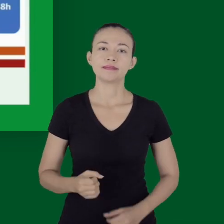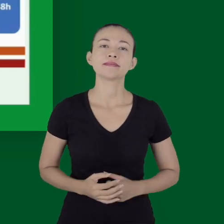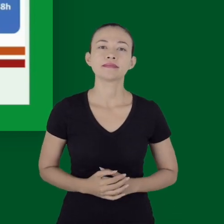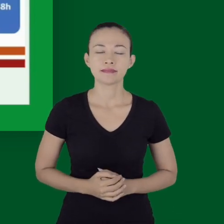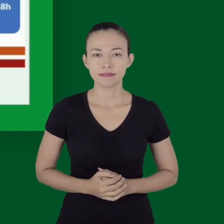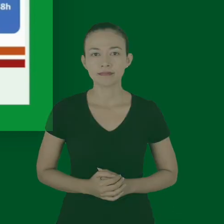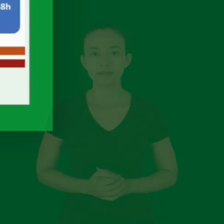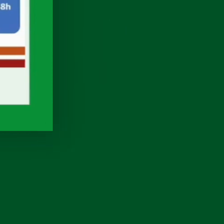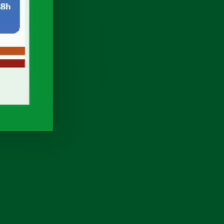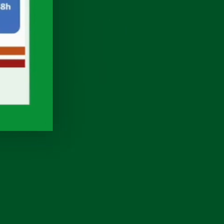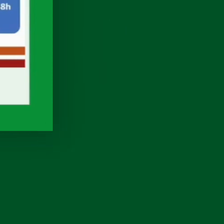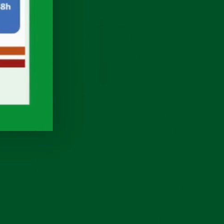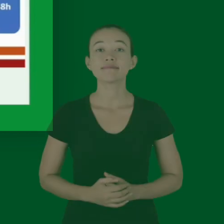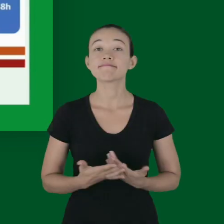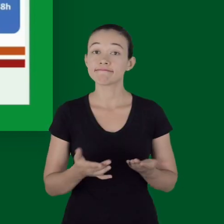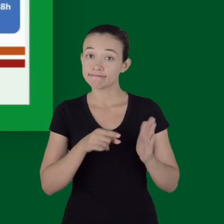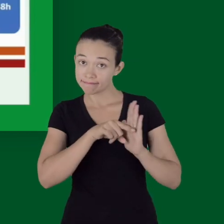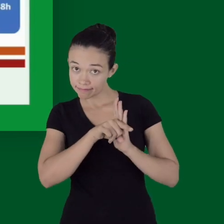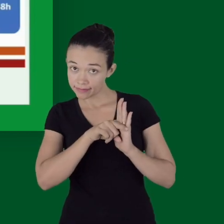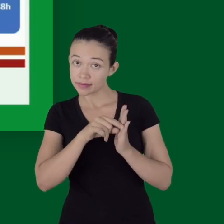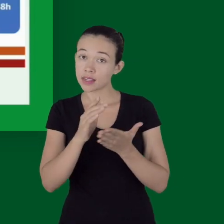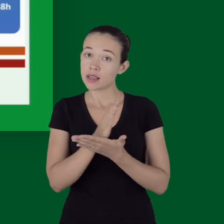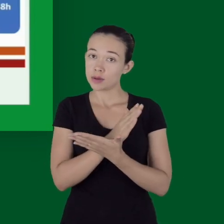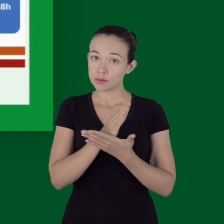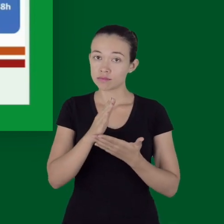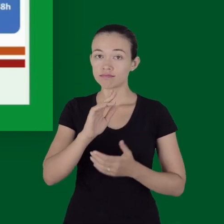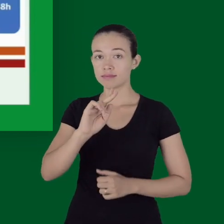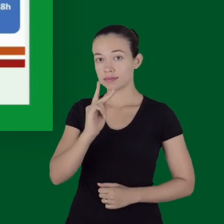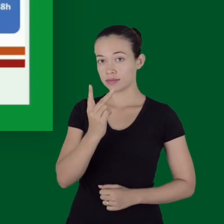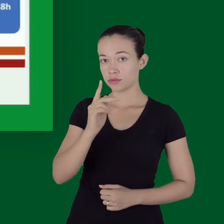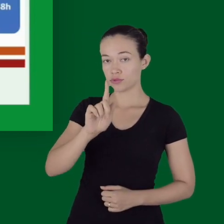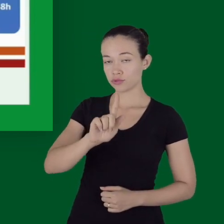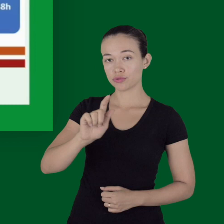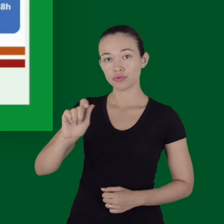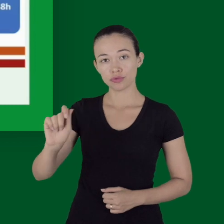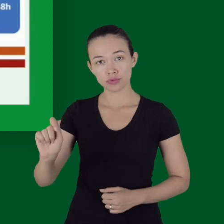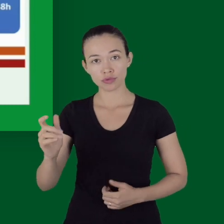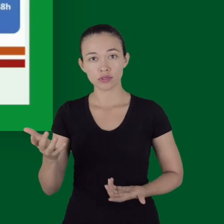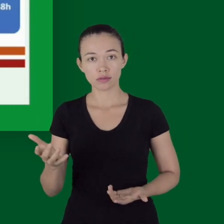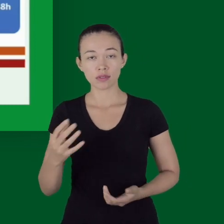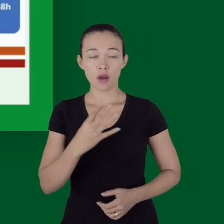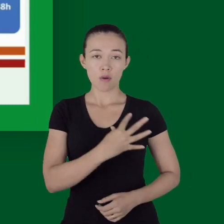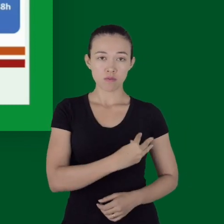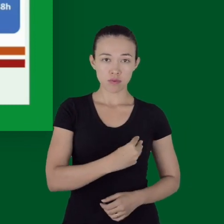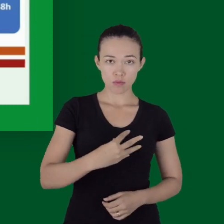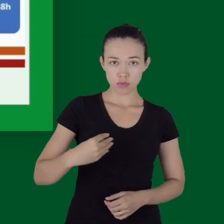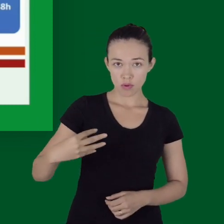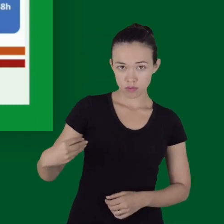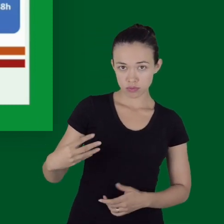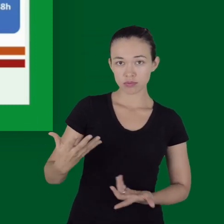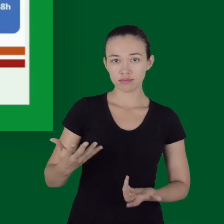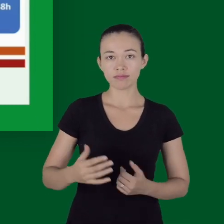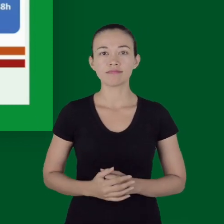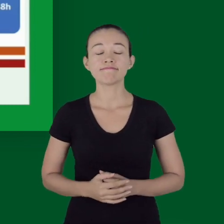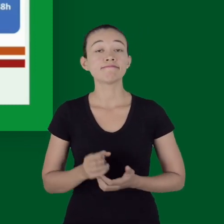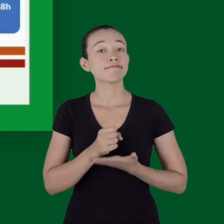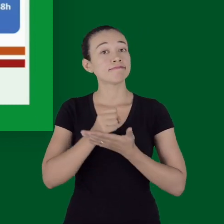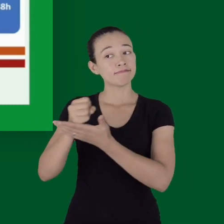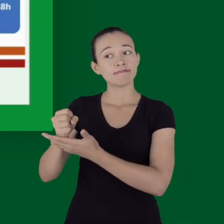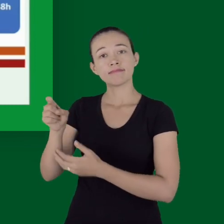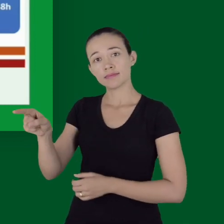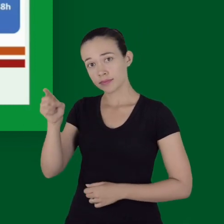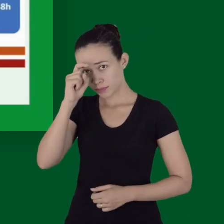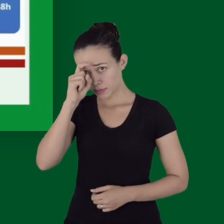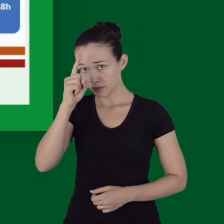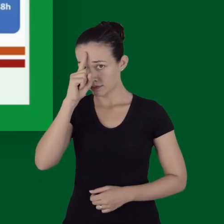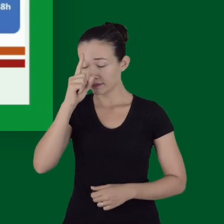uma gasometria arterial, né? Esse paciente, então, ele já tem que ser transportado para o ambiente hospitalar, diferente dos pacientes de resgate